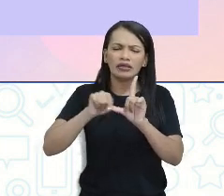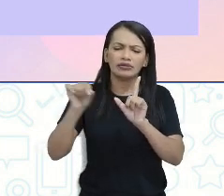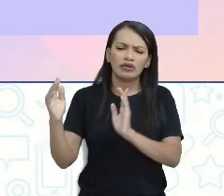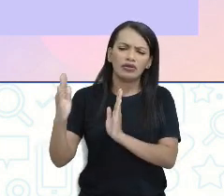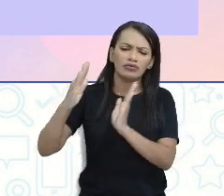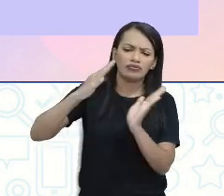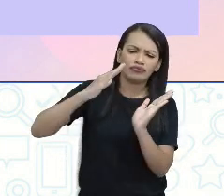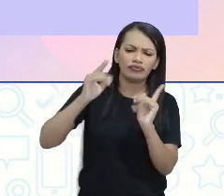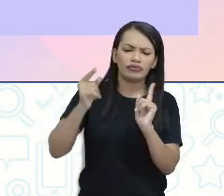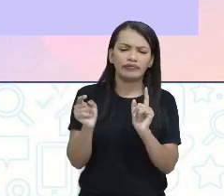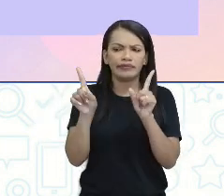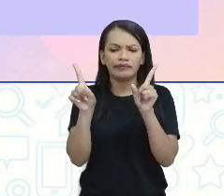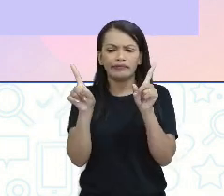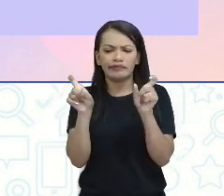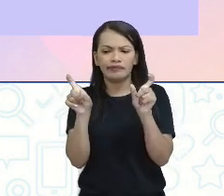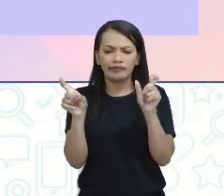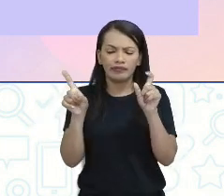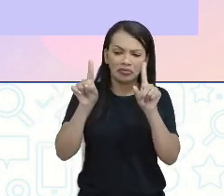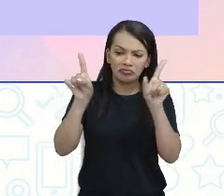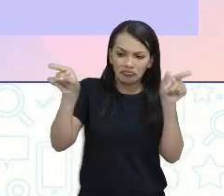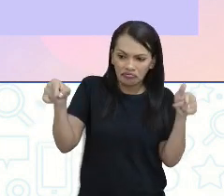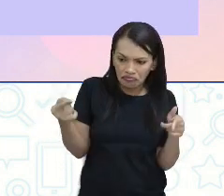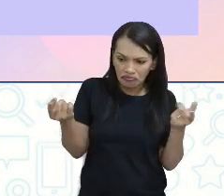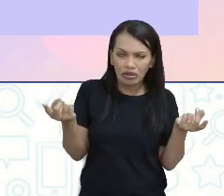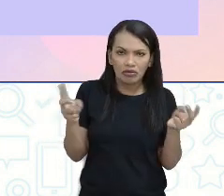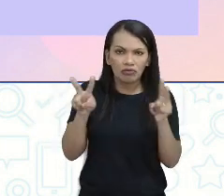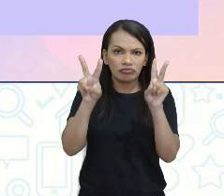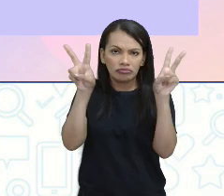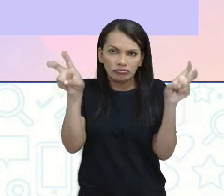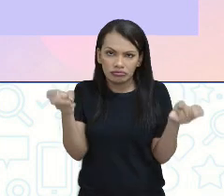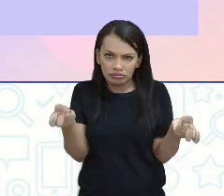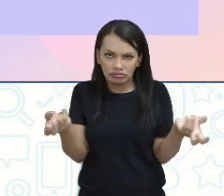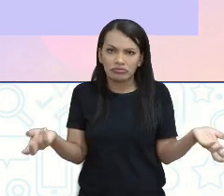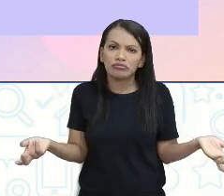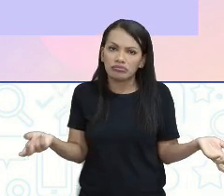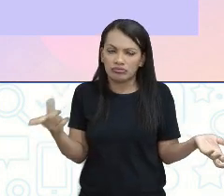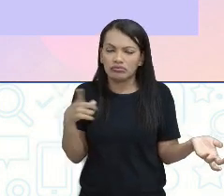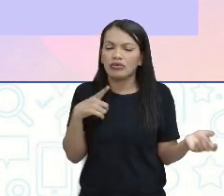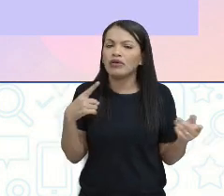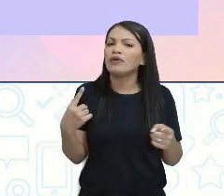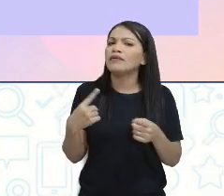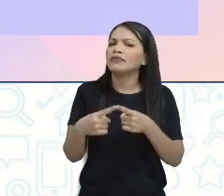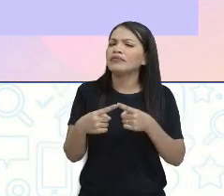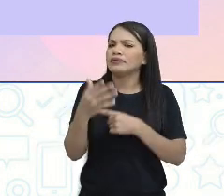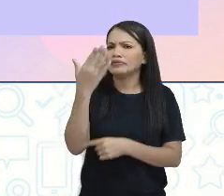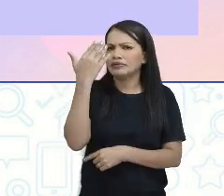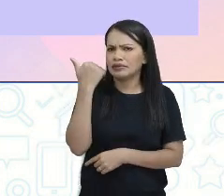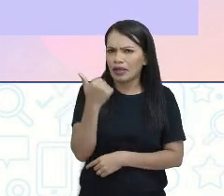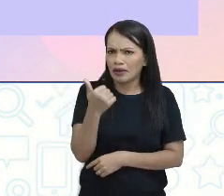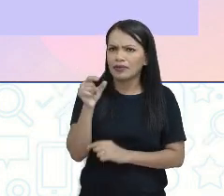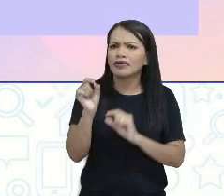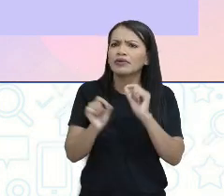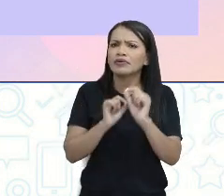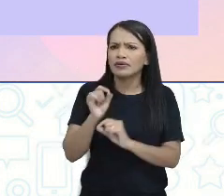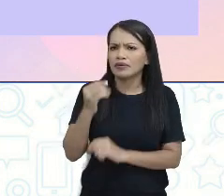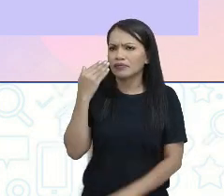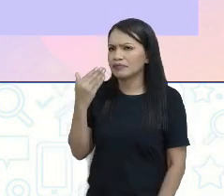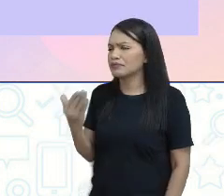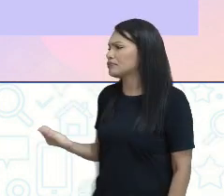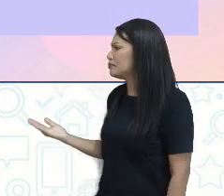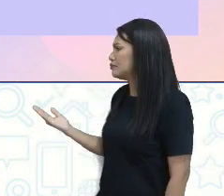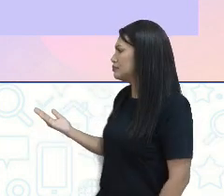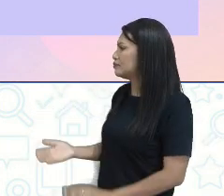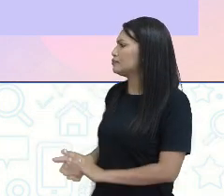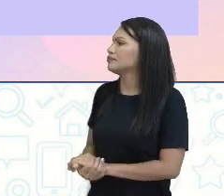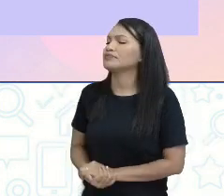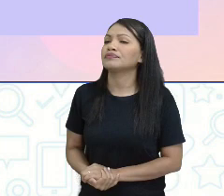que citação, intertextualidade, o que a gente vai ver, não é plágio. Porque a gente sabe reconhecer de onde vem o texto